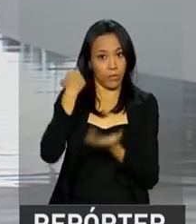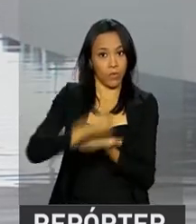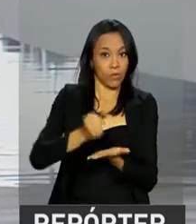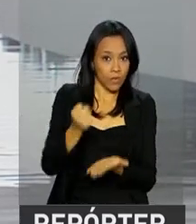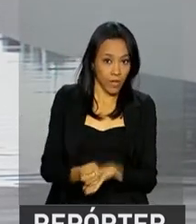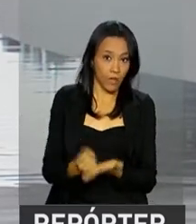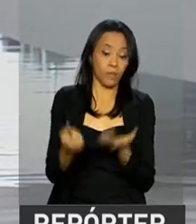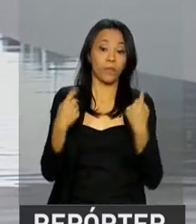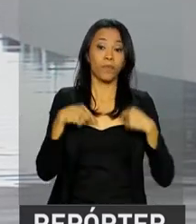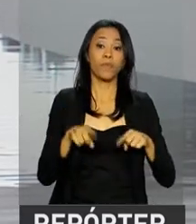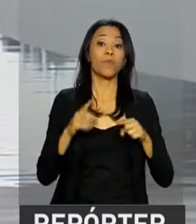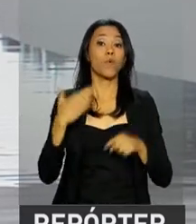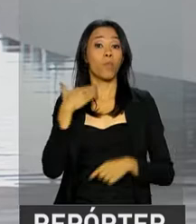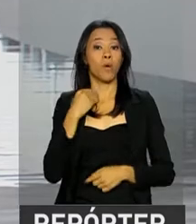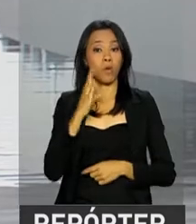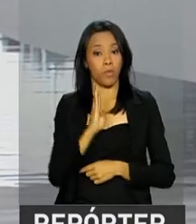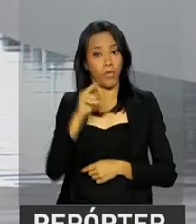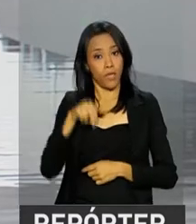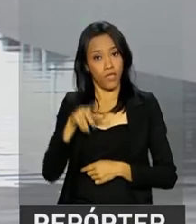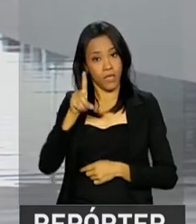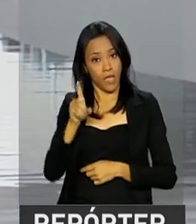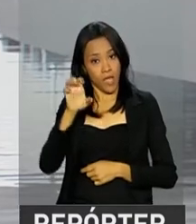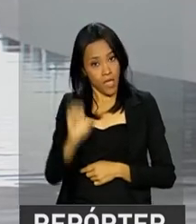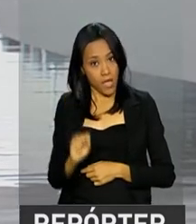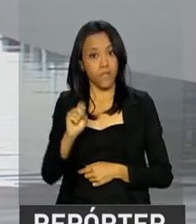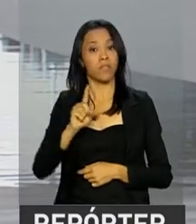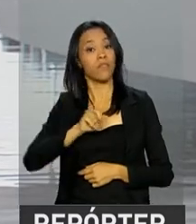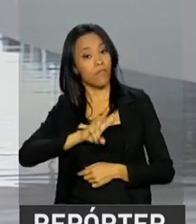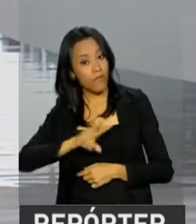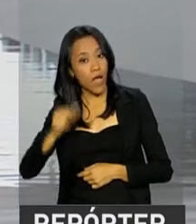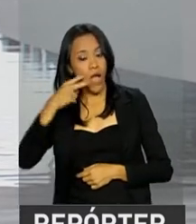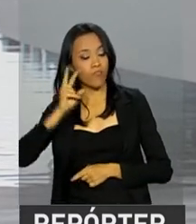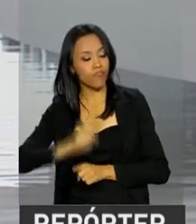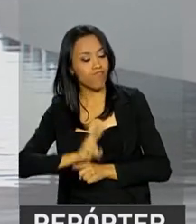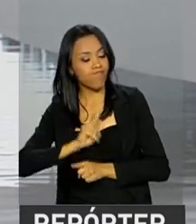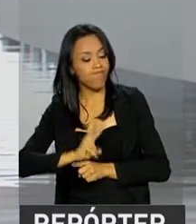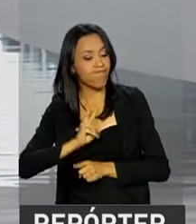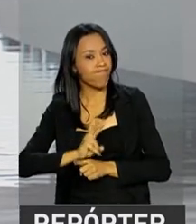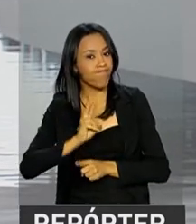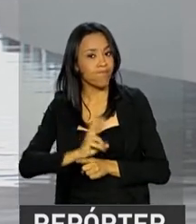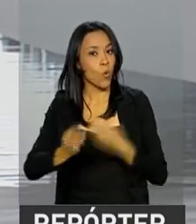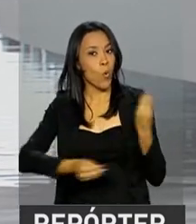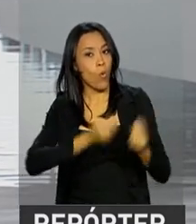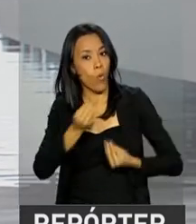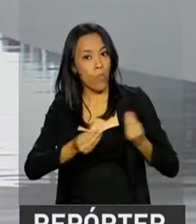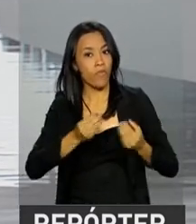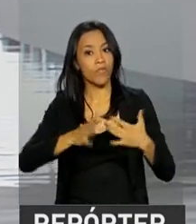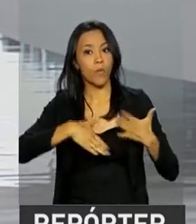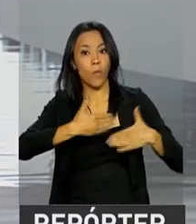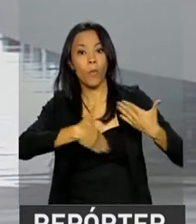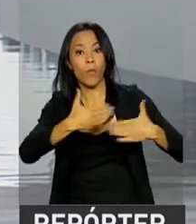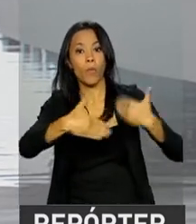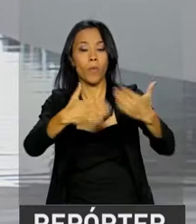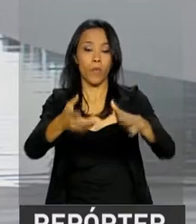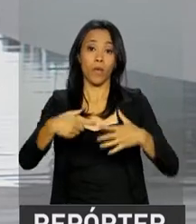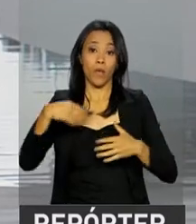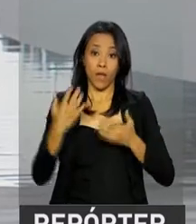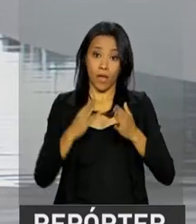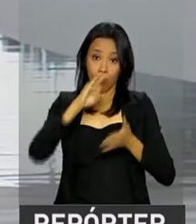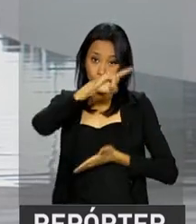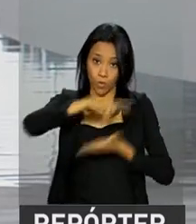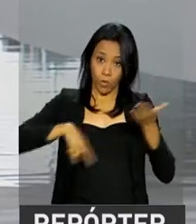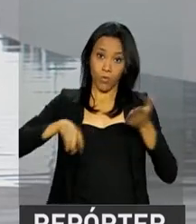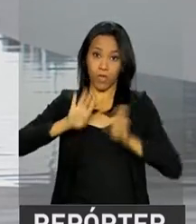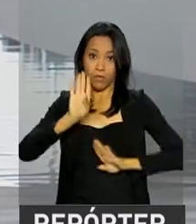BNDES vai executar e acompanhar o processo de desestatização da empresa. As licitações vão levar em